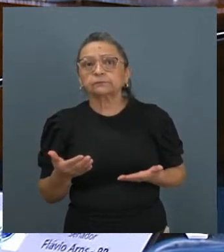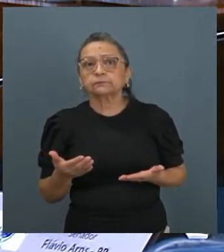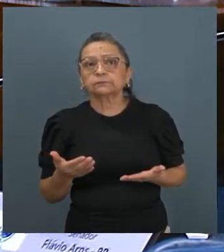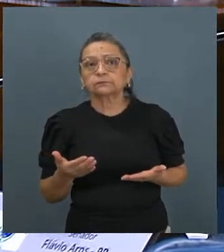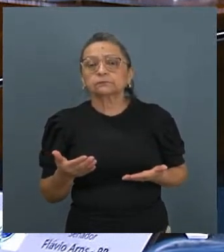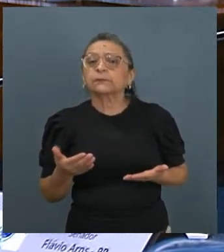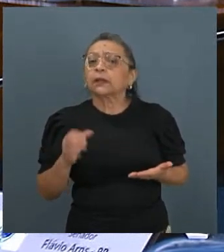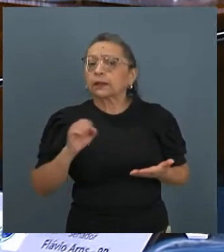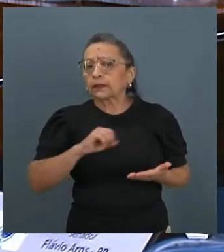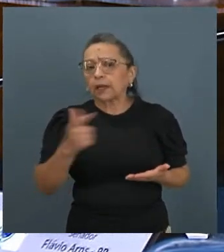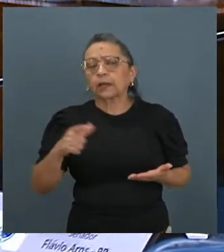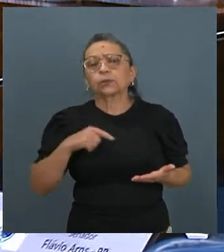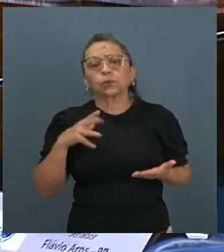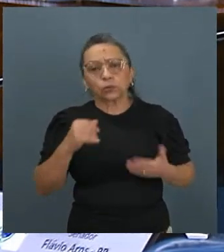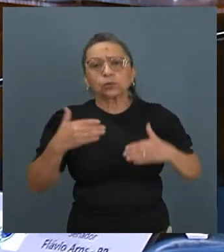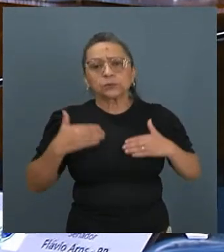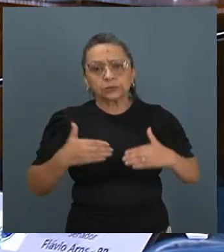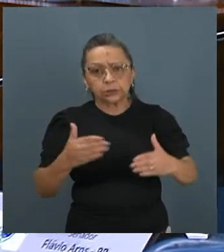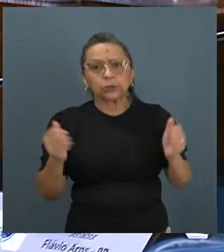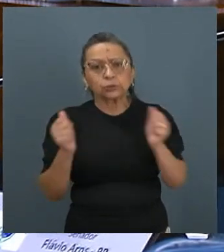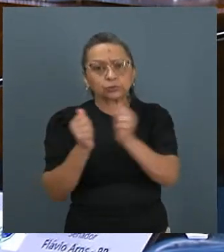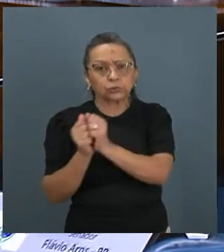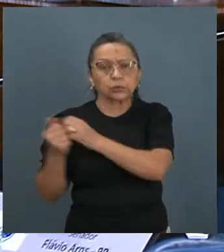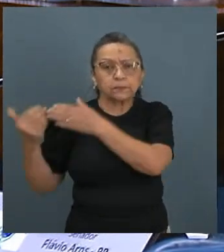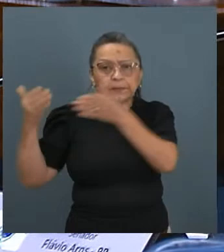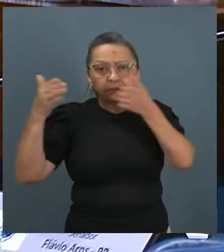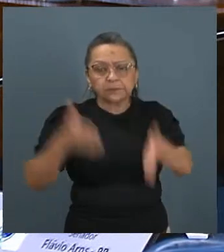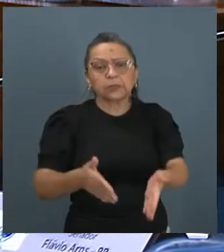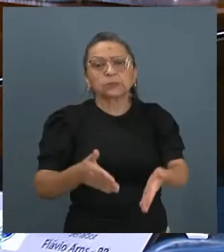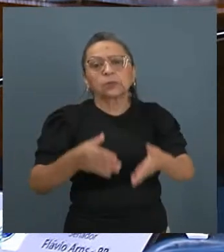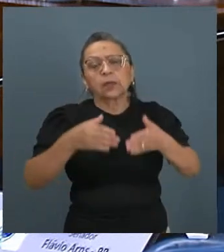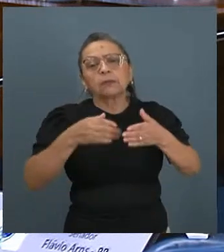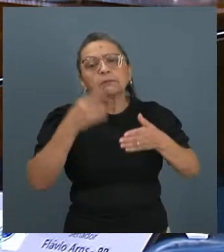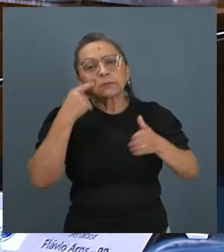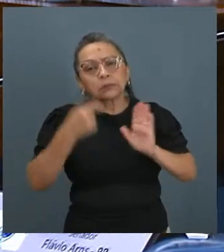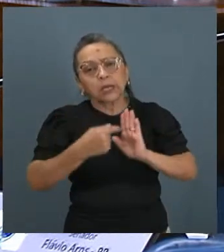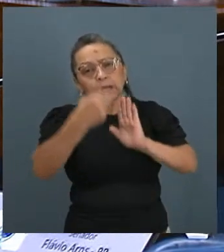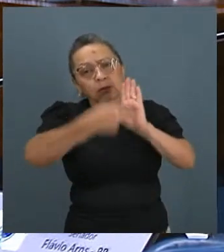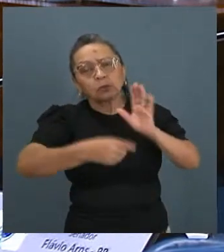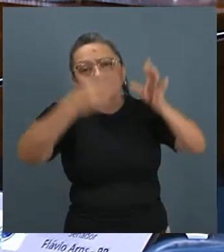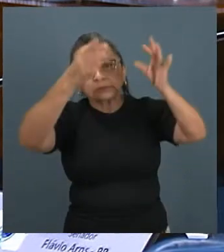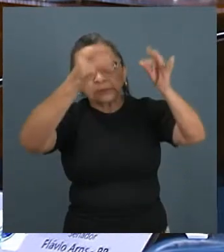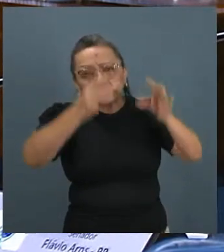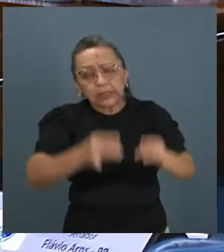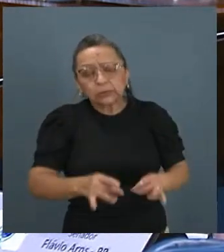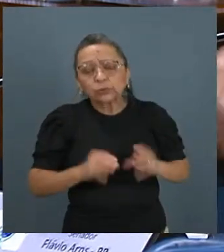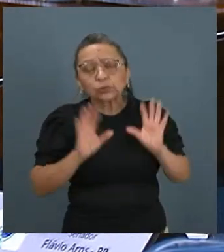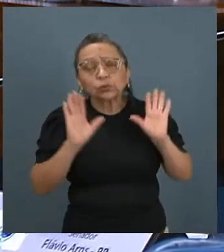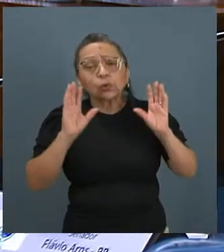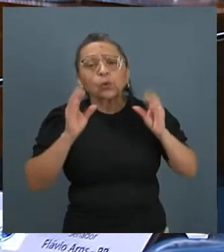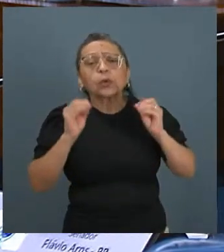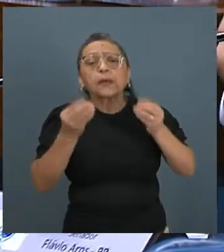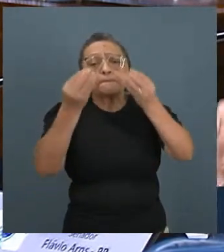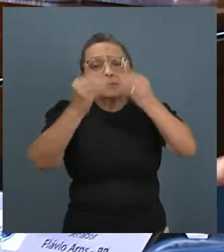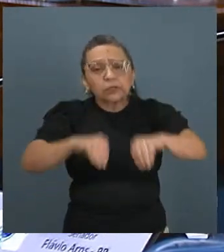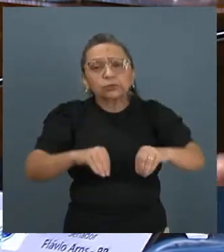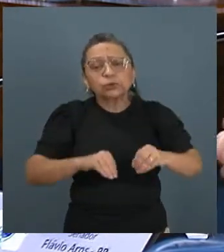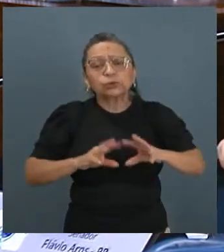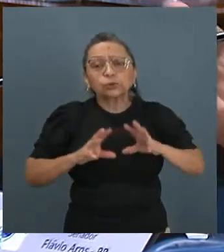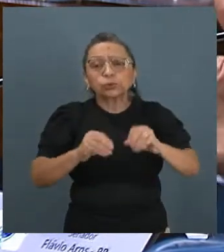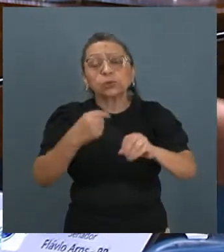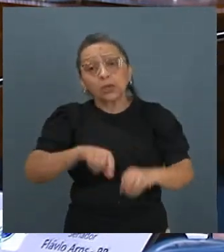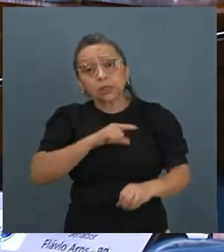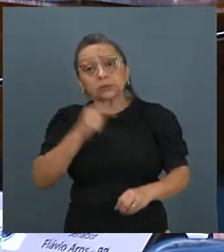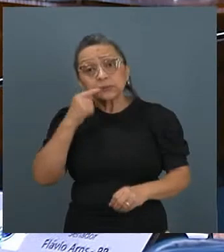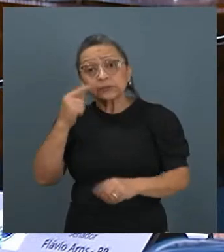com a participação dos ministérios, um relatório detalhado sobre os prejuízos que justamente foram apontados,